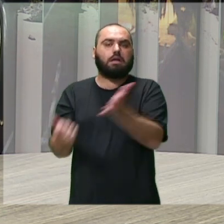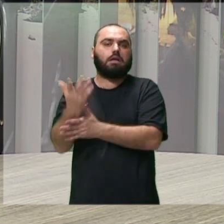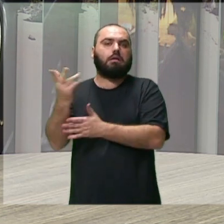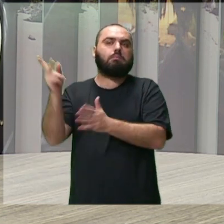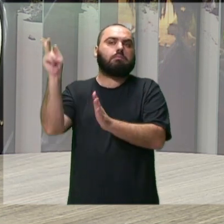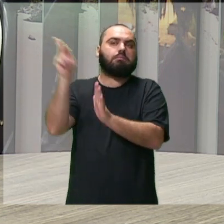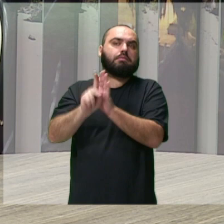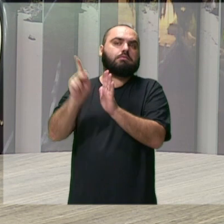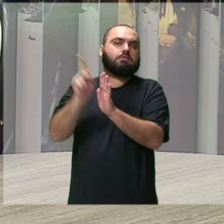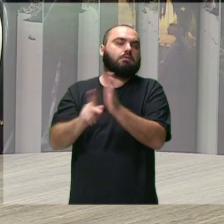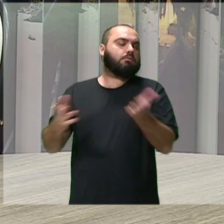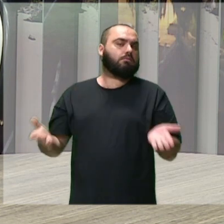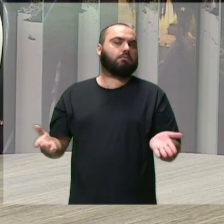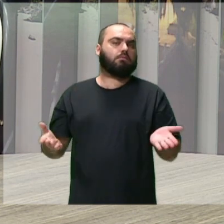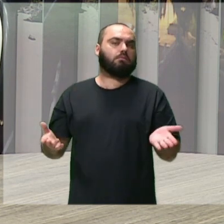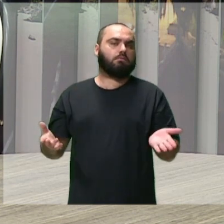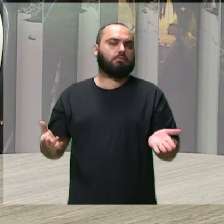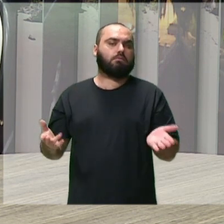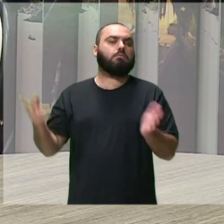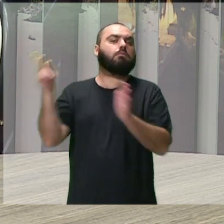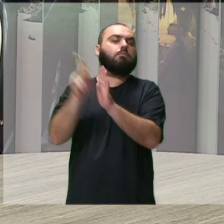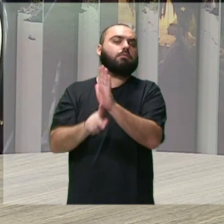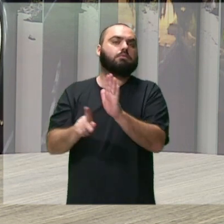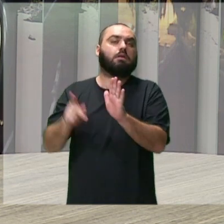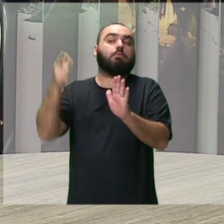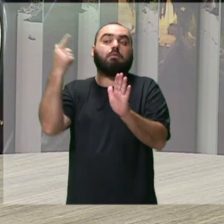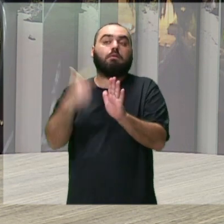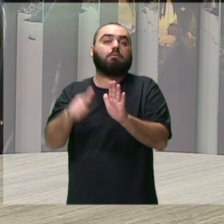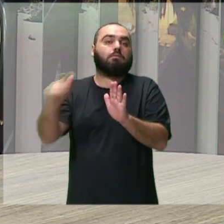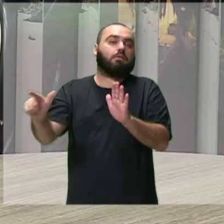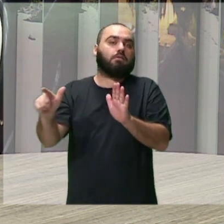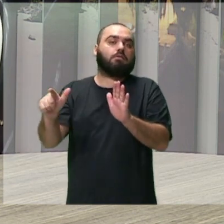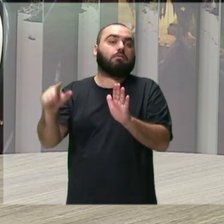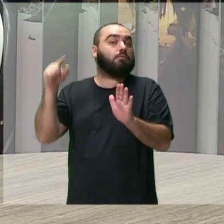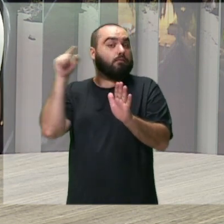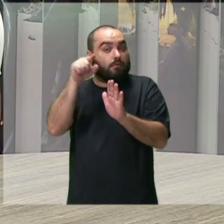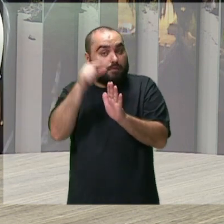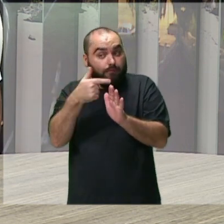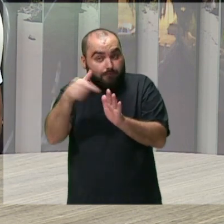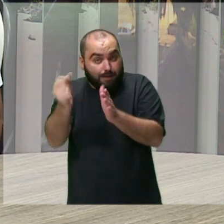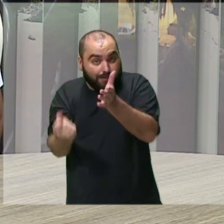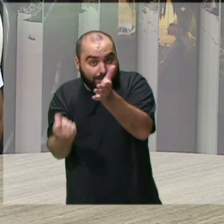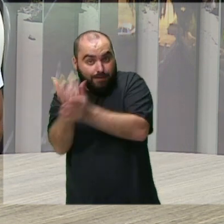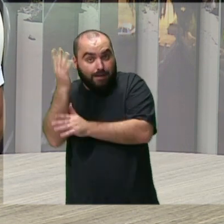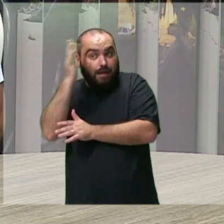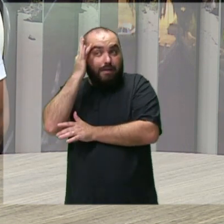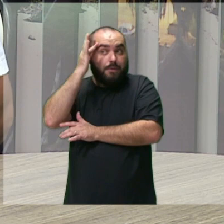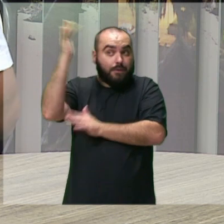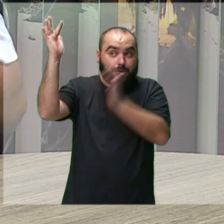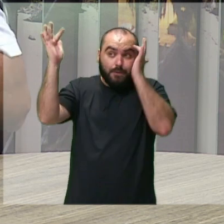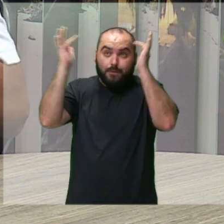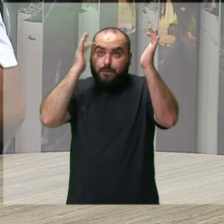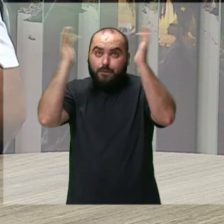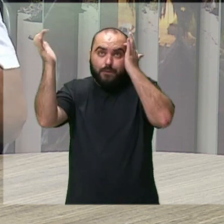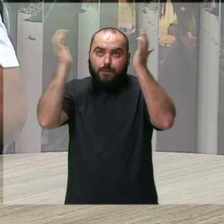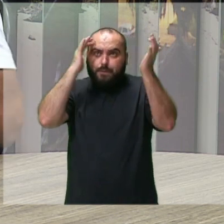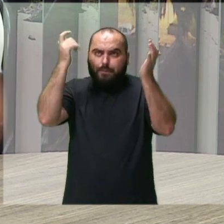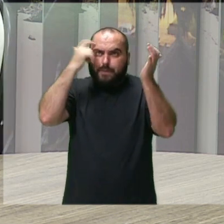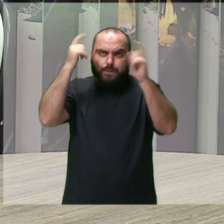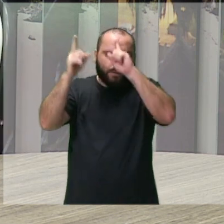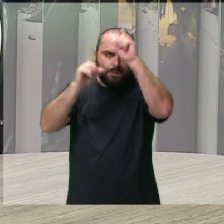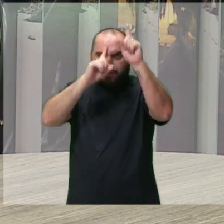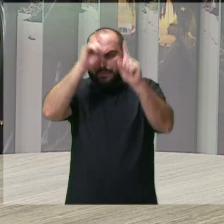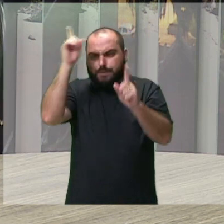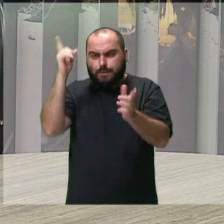ele qual for. Um projeto é algo que não existe. E ele precisa da sua imaginação. Por exemplo, algo você quer